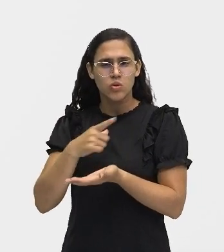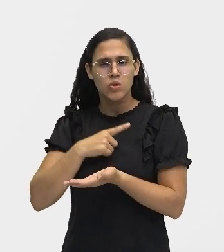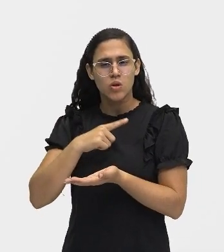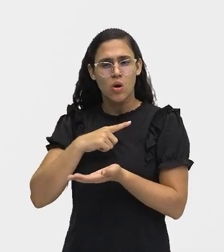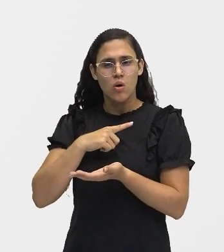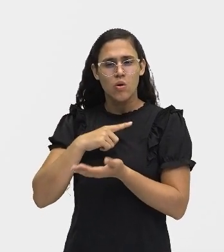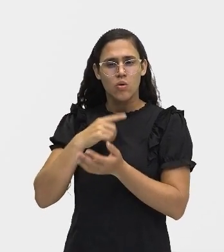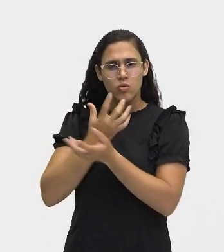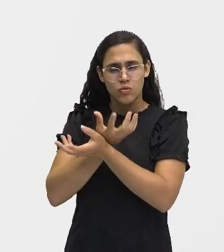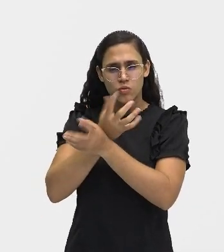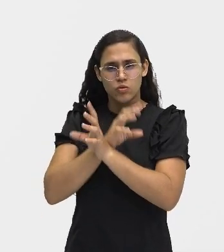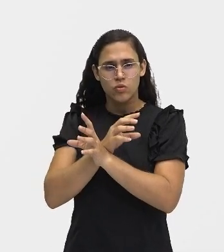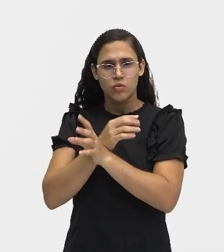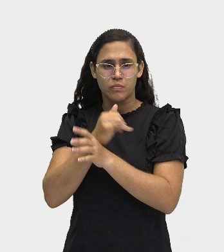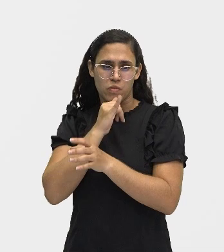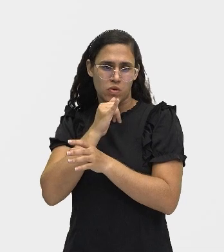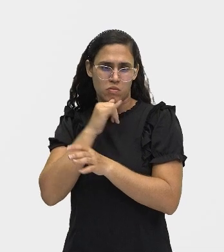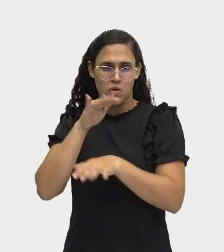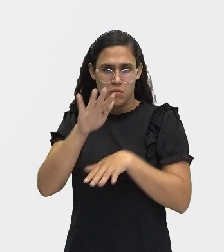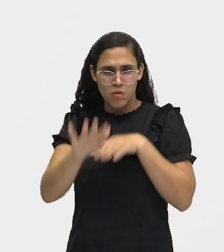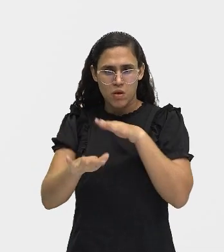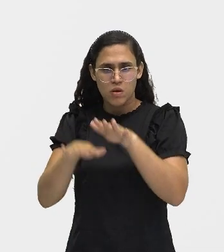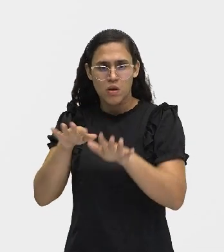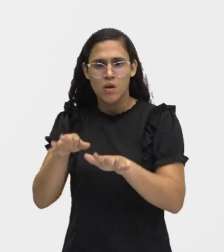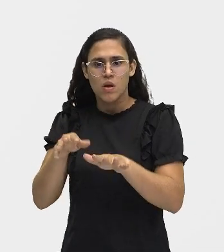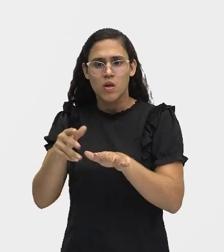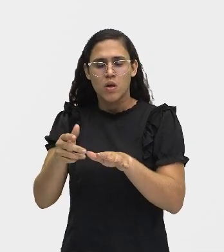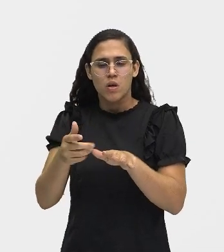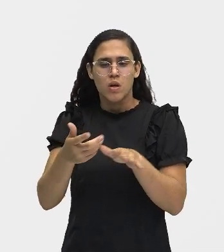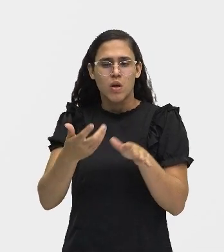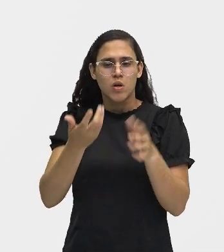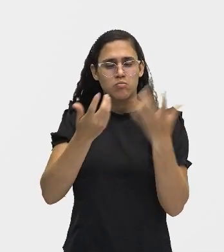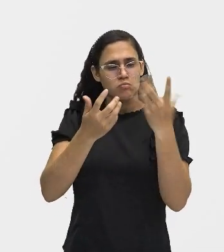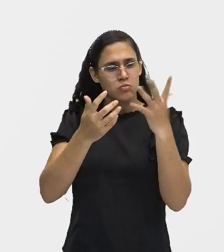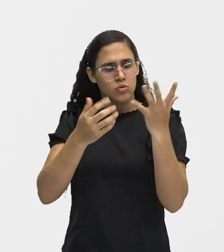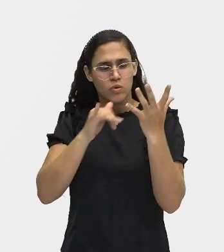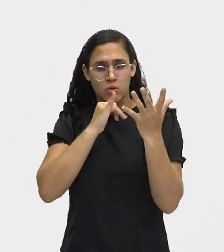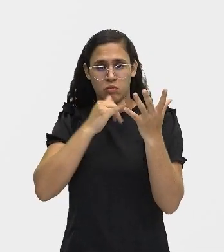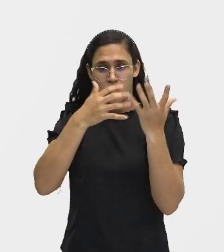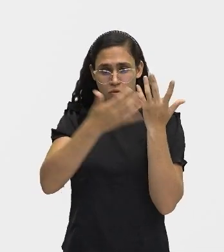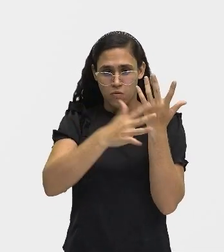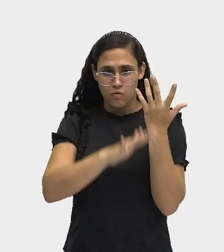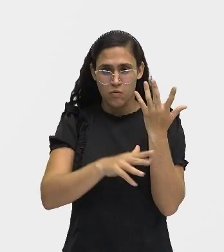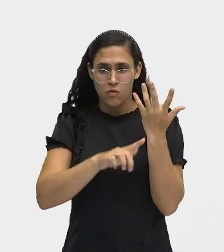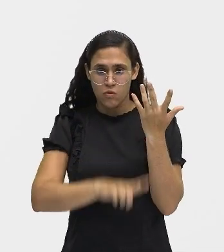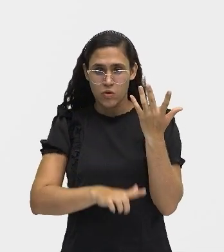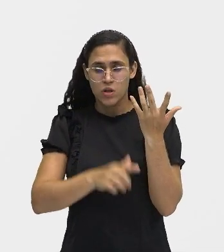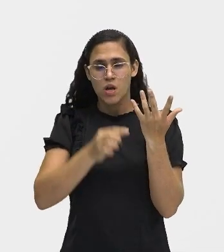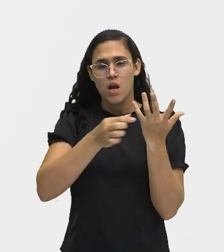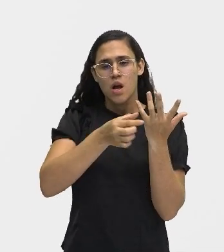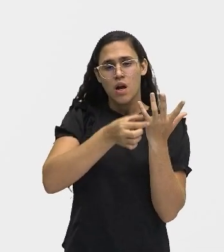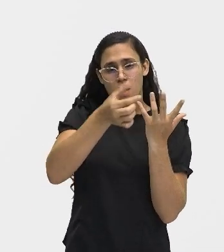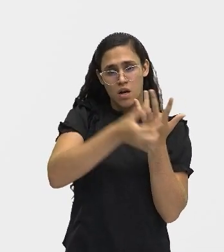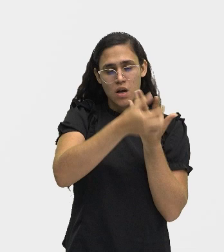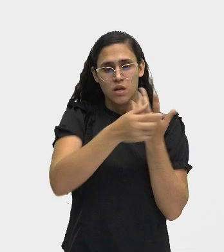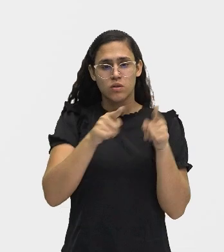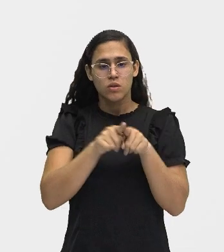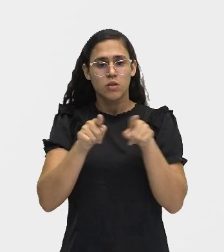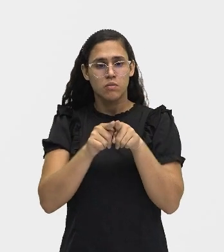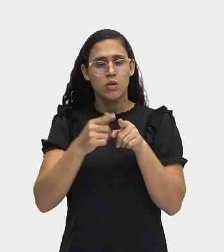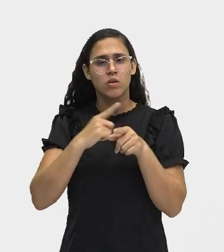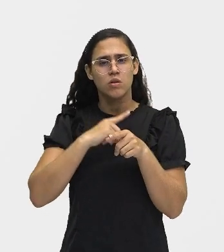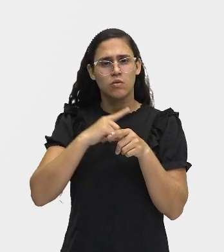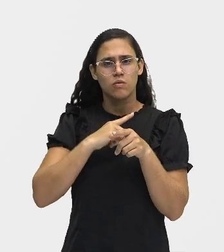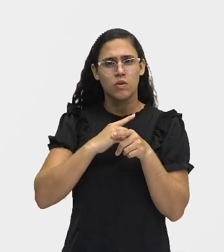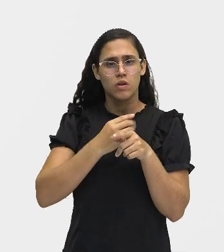fósseis, né, como as pegadas, as marcas de folhas, os galhos, né, entre outros, que vão indicar a existência